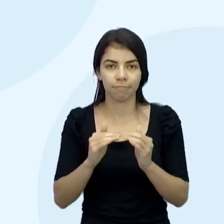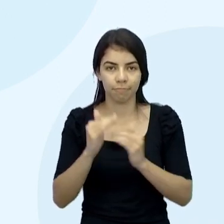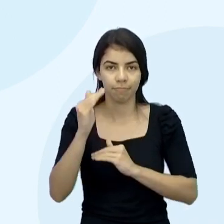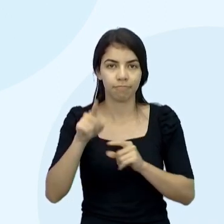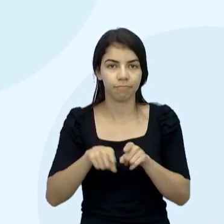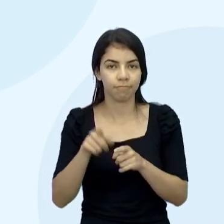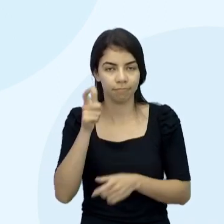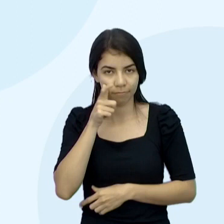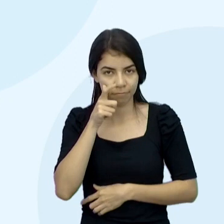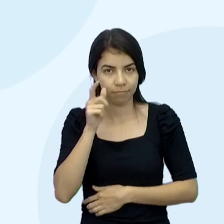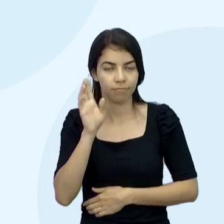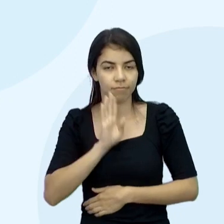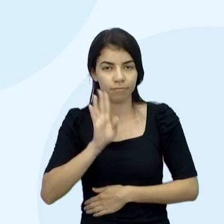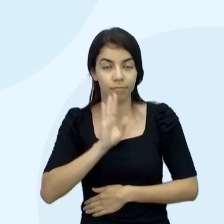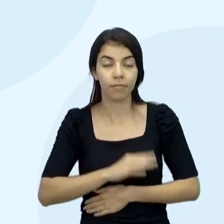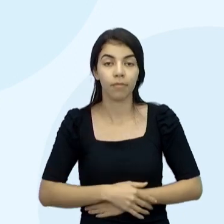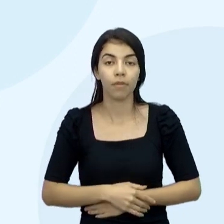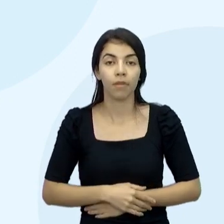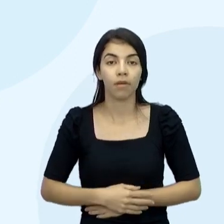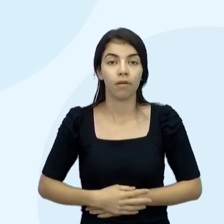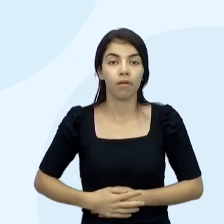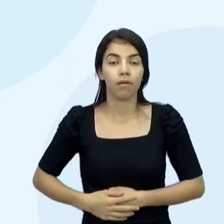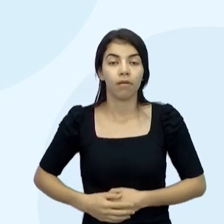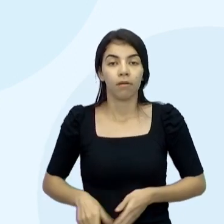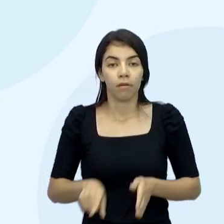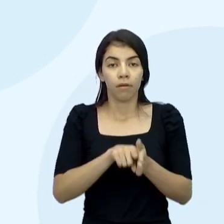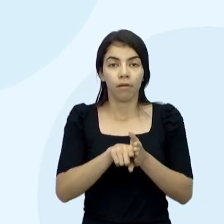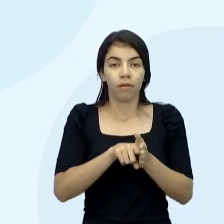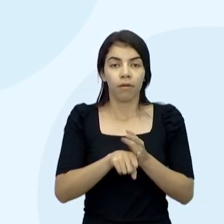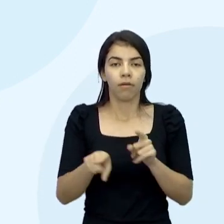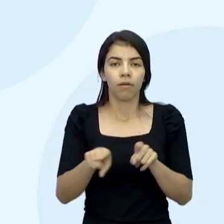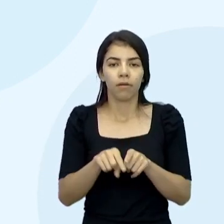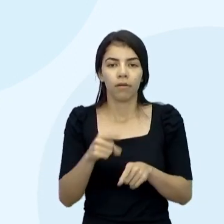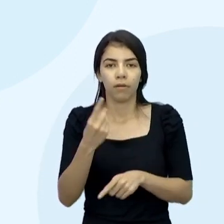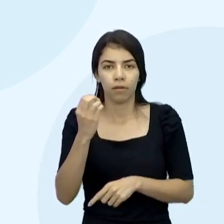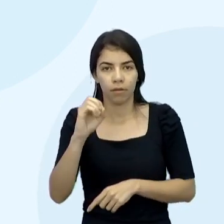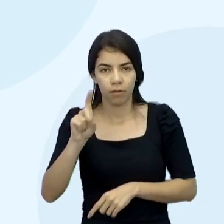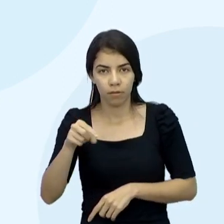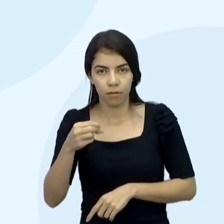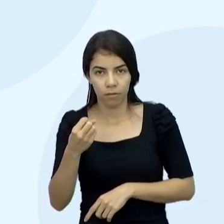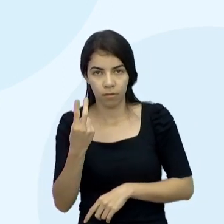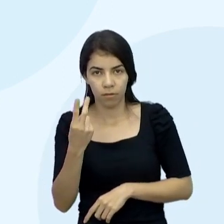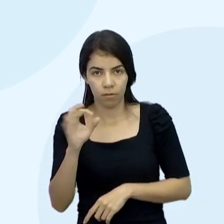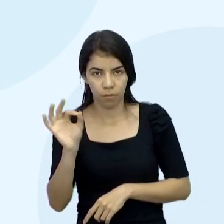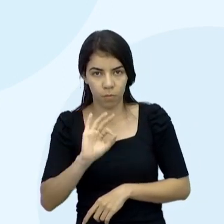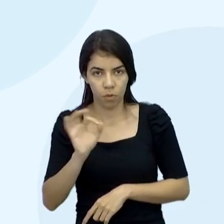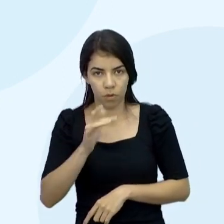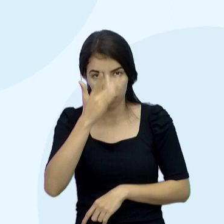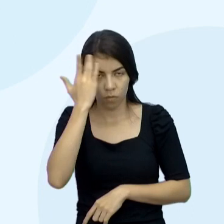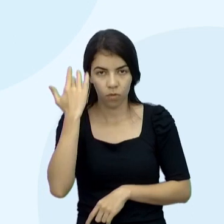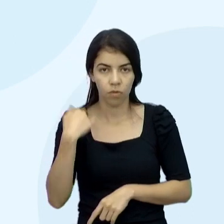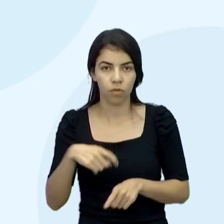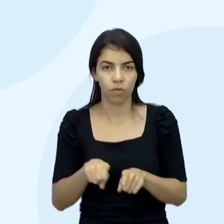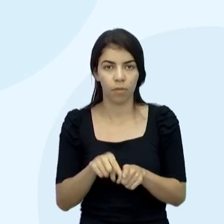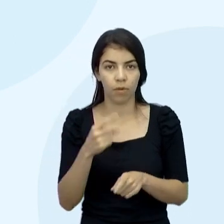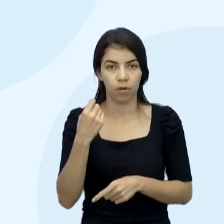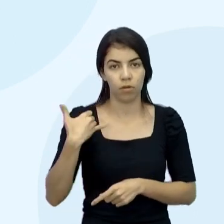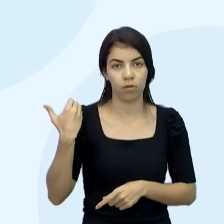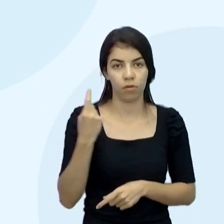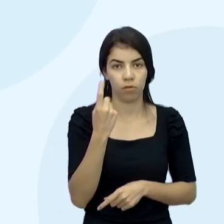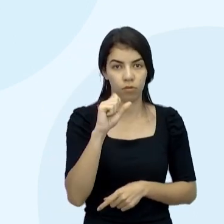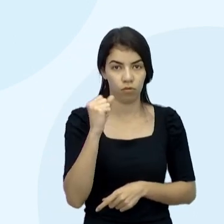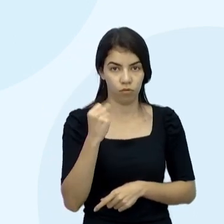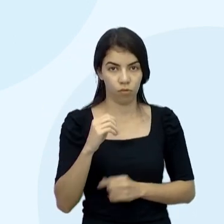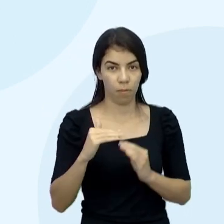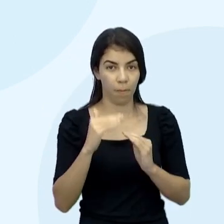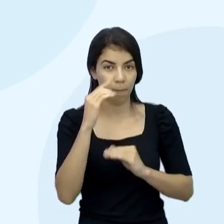que interessante, legal? Bom, segundo a pesquisa, aí também 10,2% das pessoas de 18 anos ou